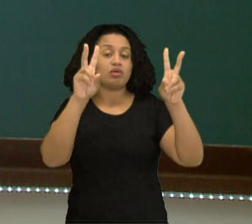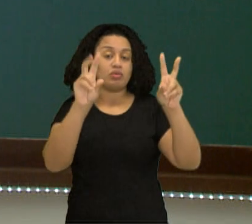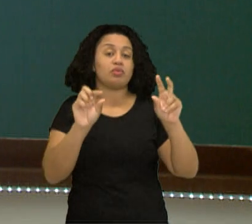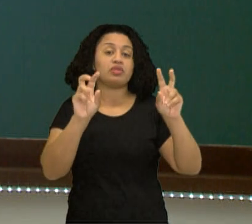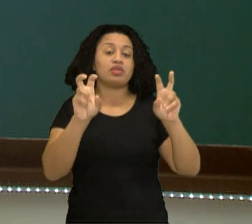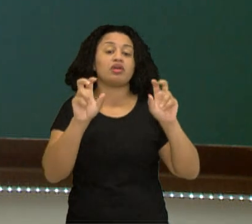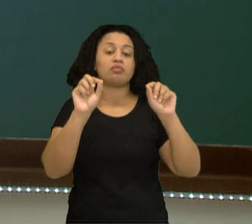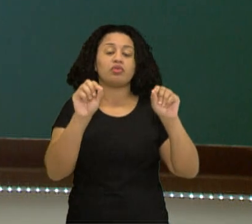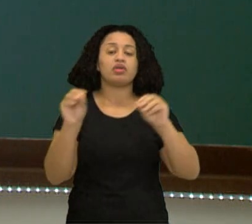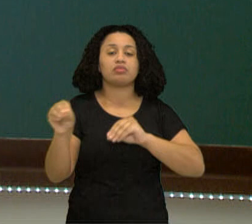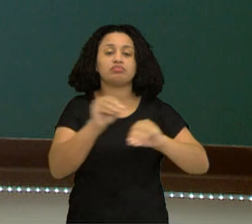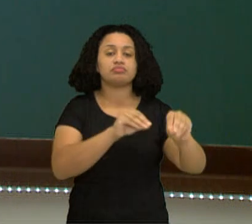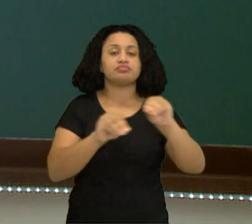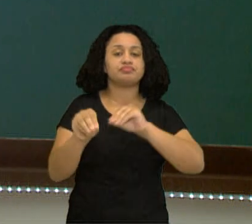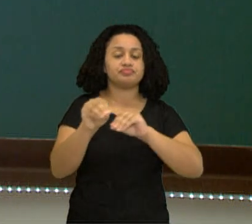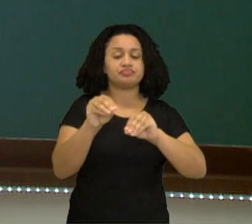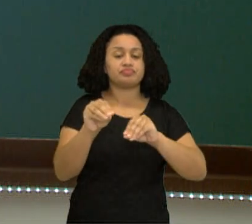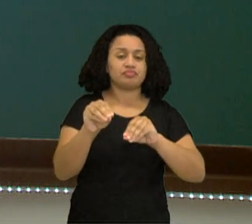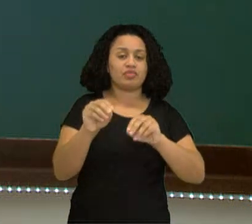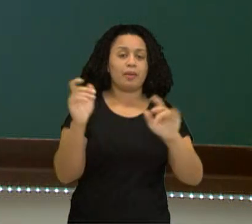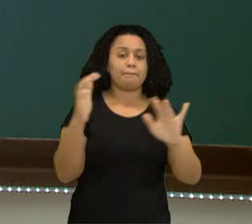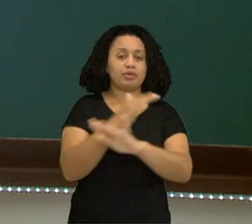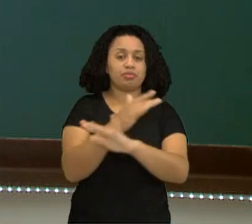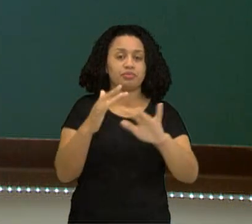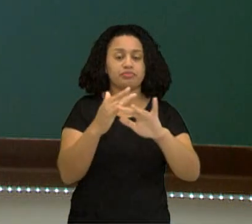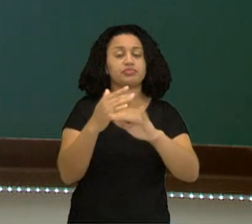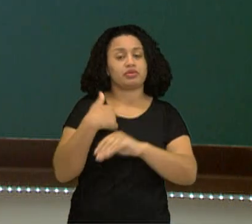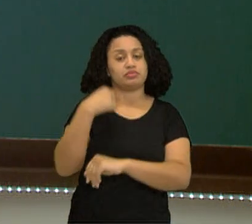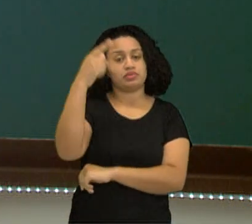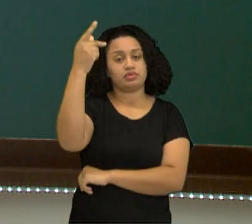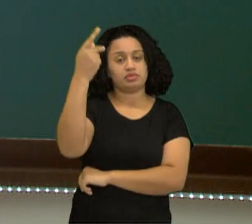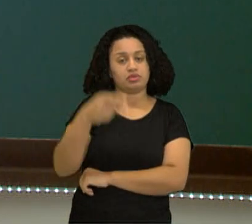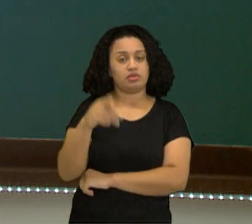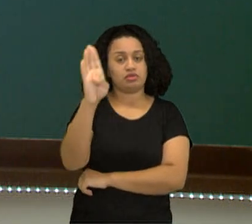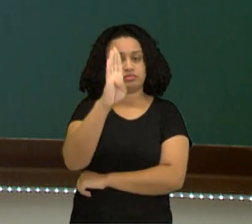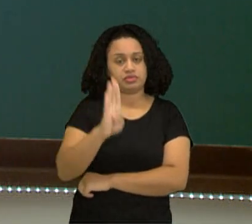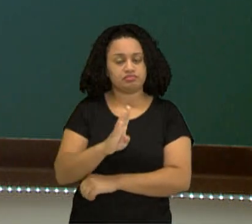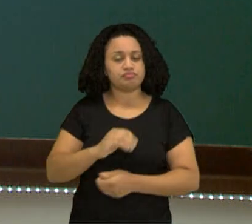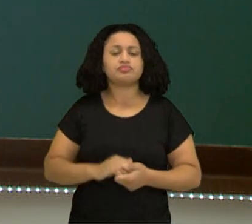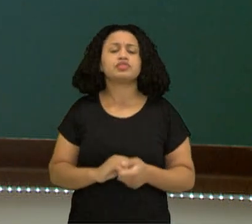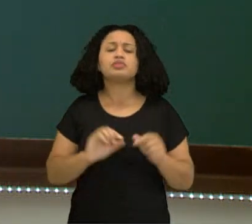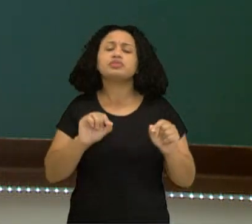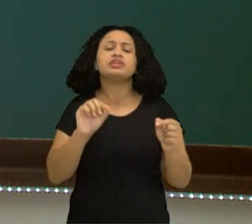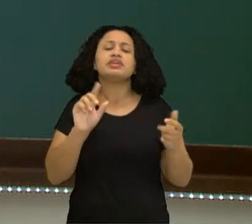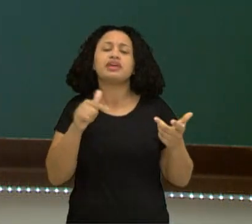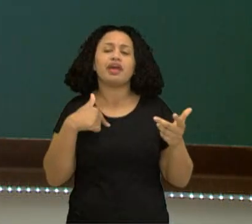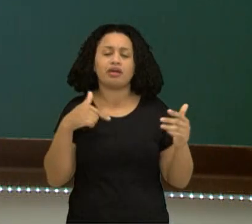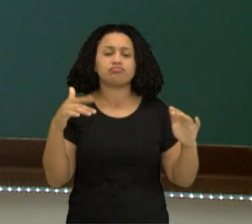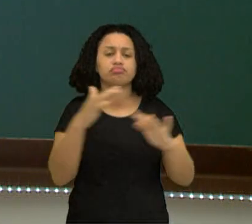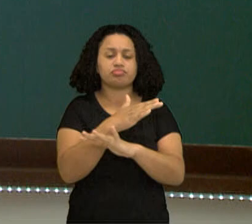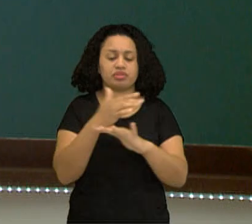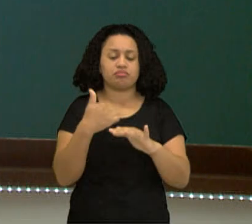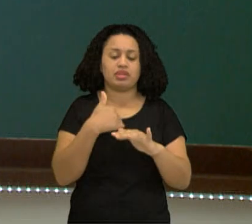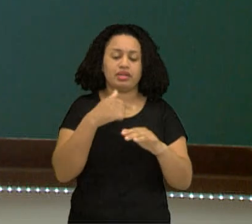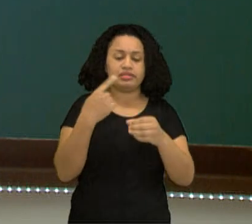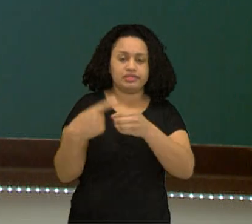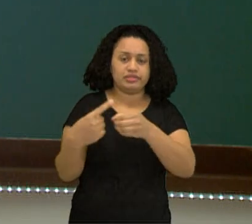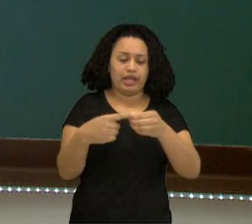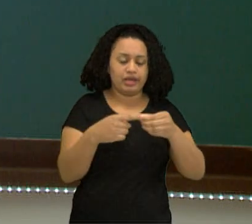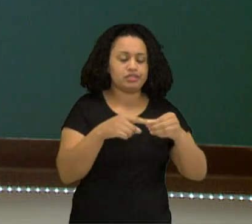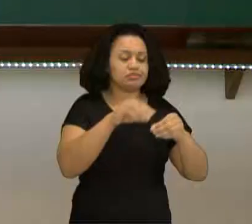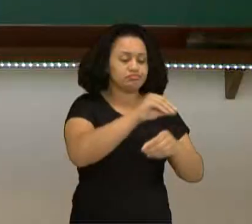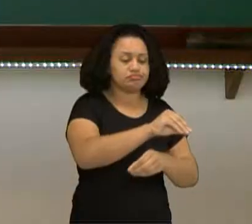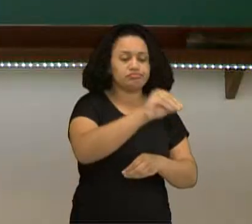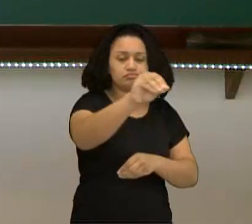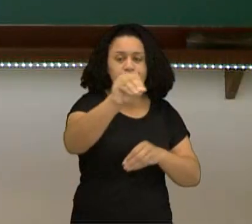no Brasil. Então, o que seria essa mobilidade urbana? É você percorrer ali a